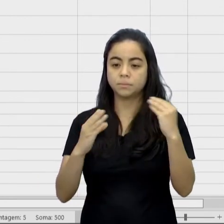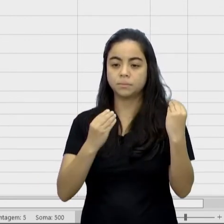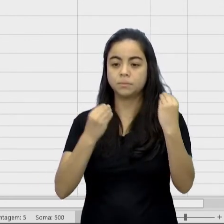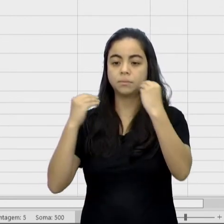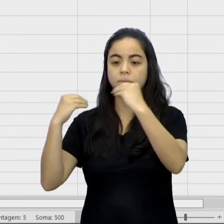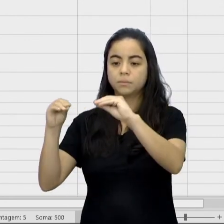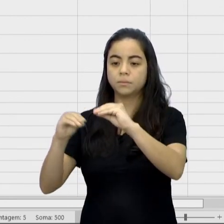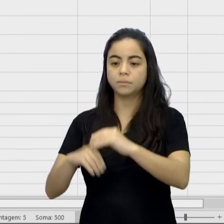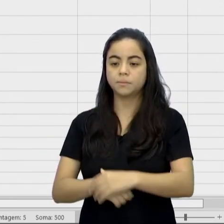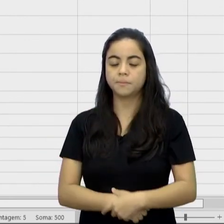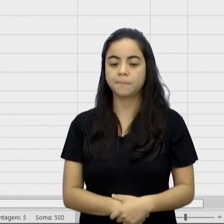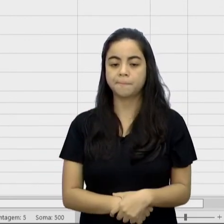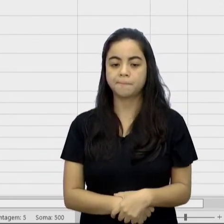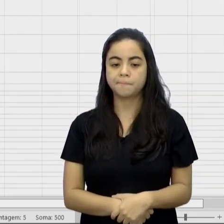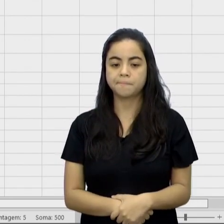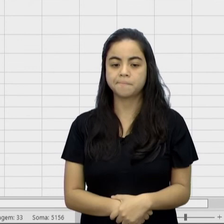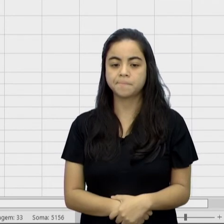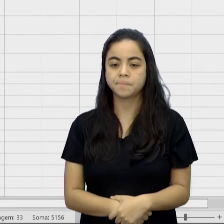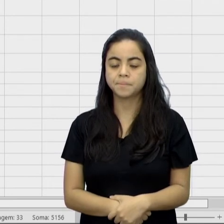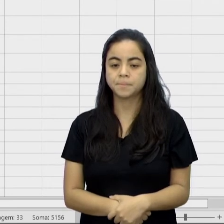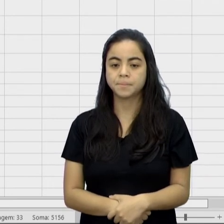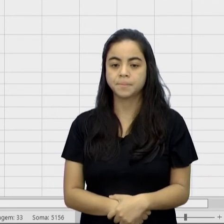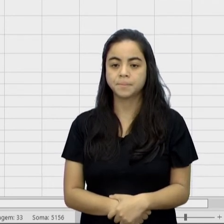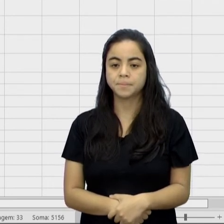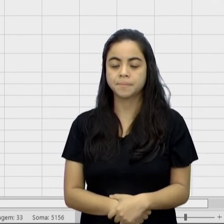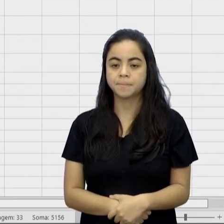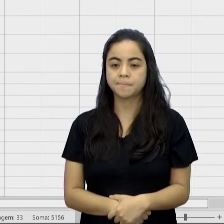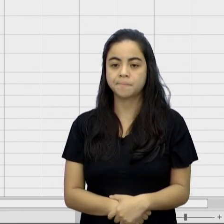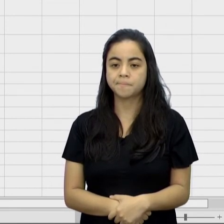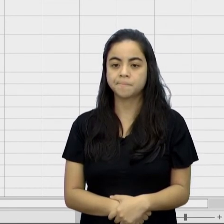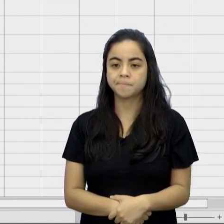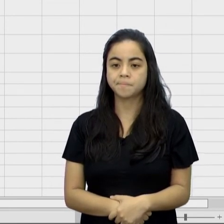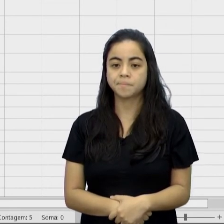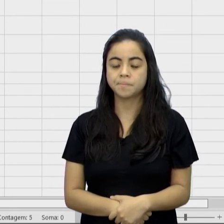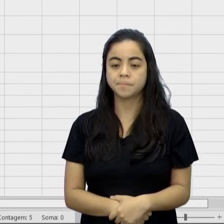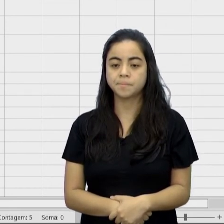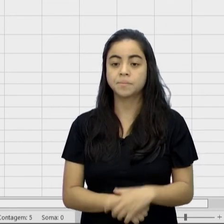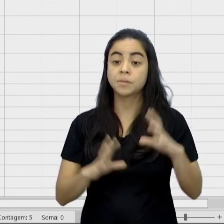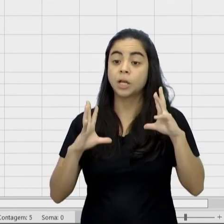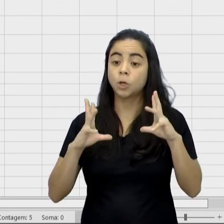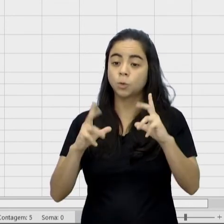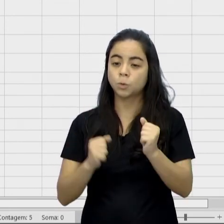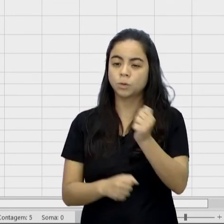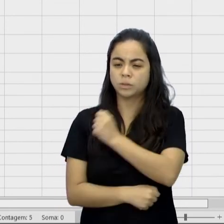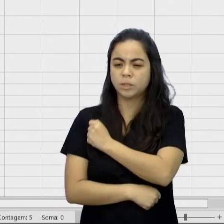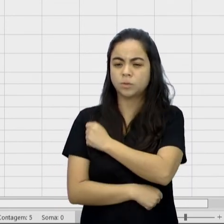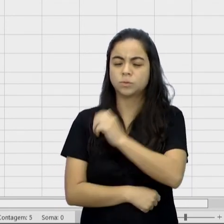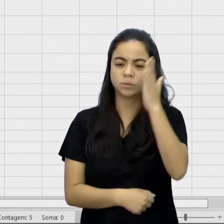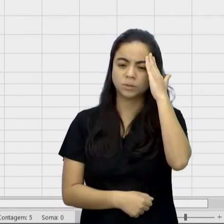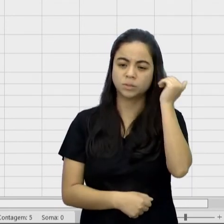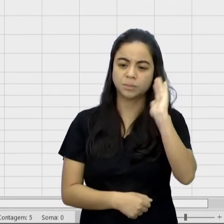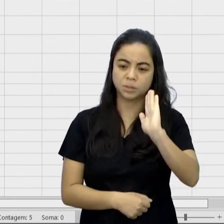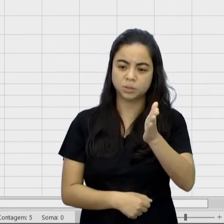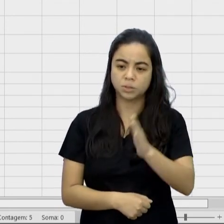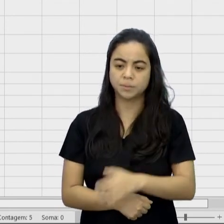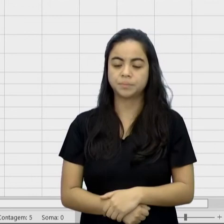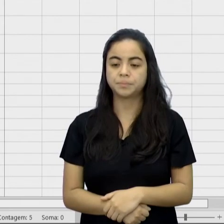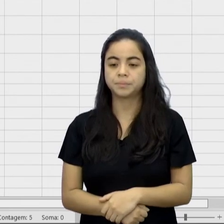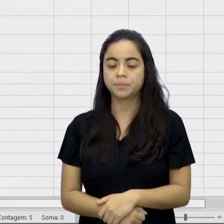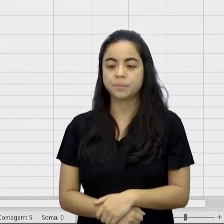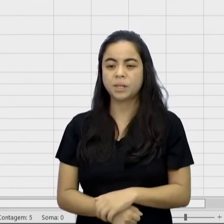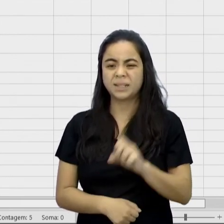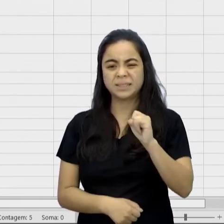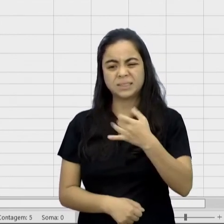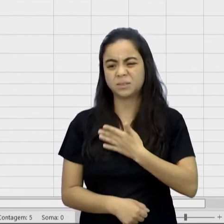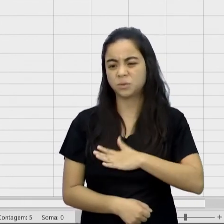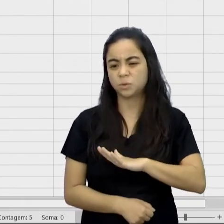Ctrl+C, Ctrl+V. Acho que isso todos eles sabem, né? Ou para quem é um pouco mais desconfiado,